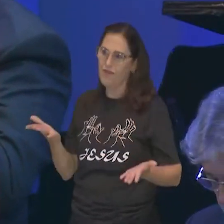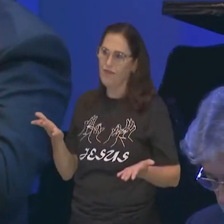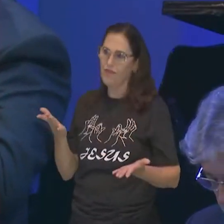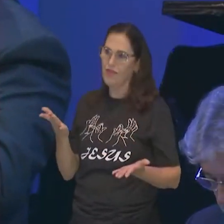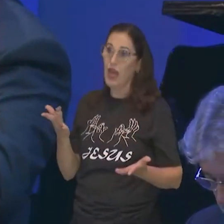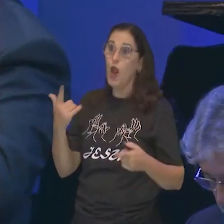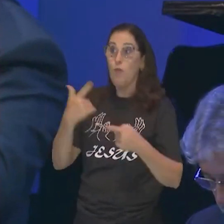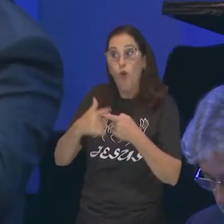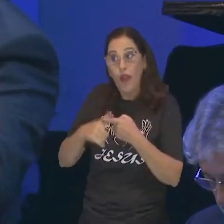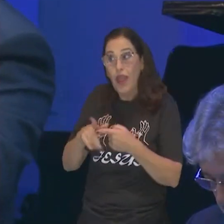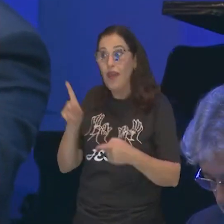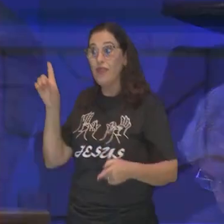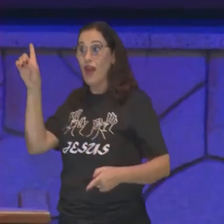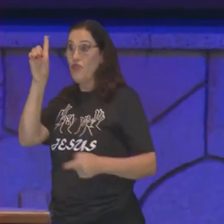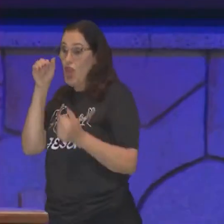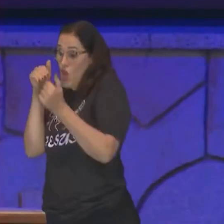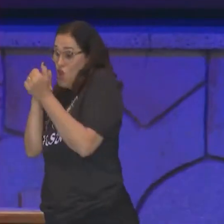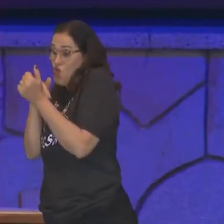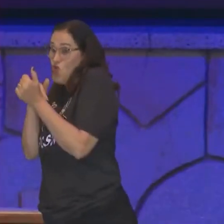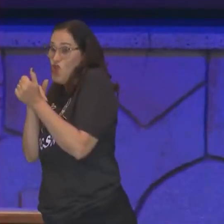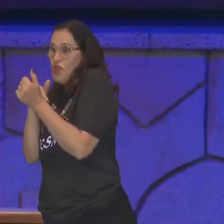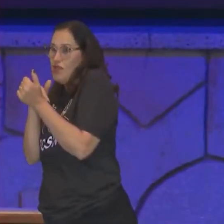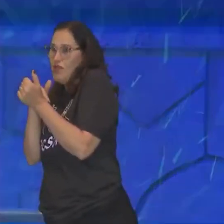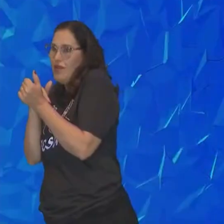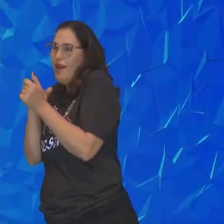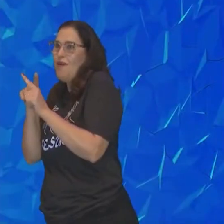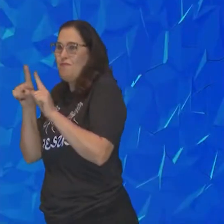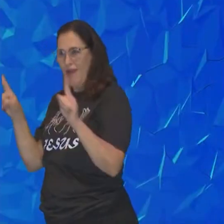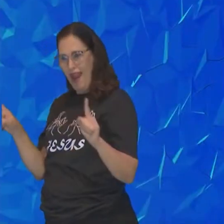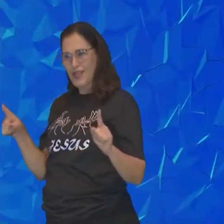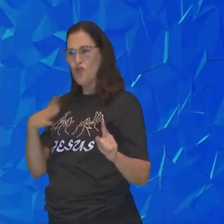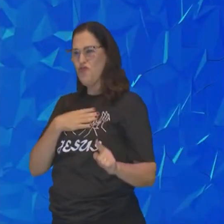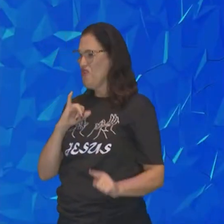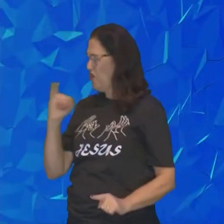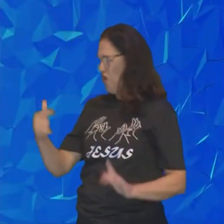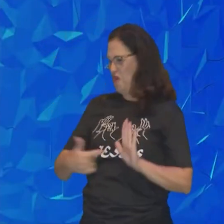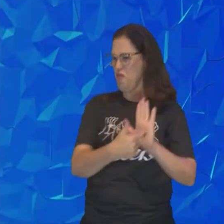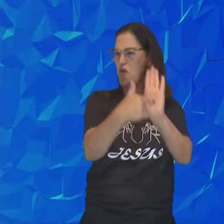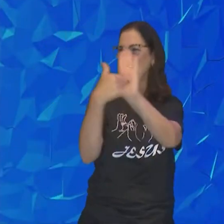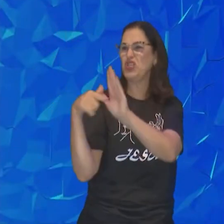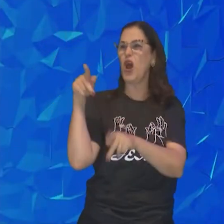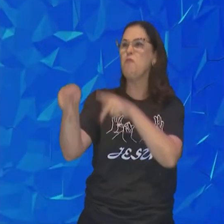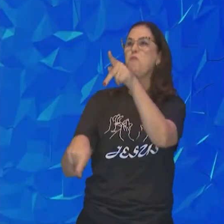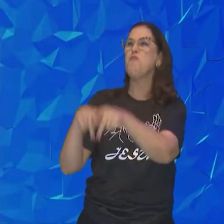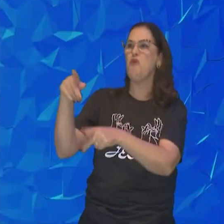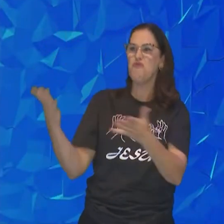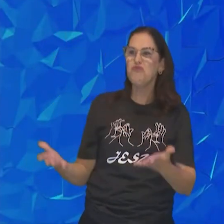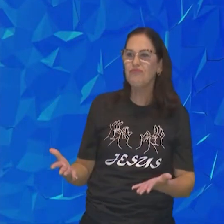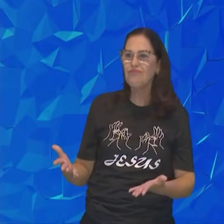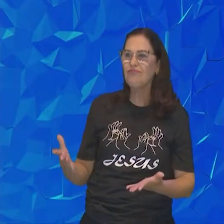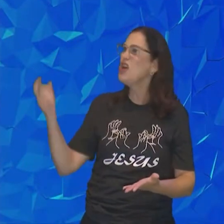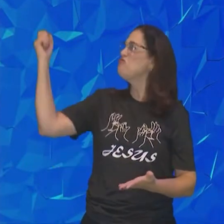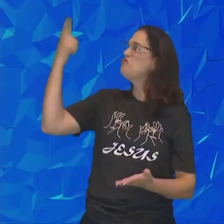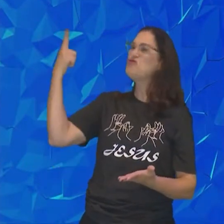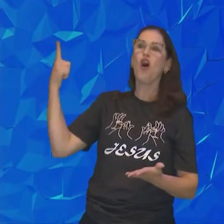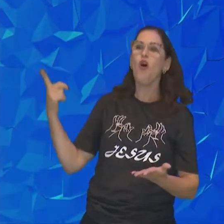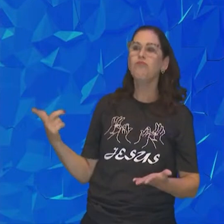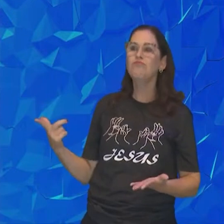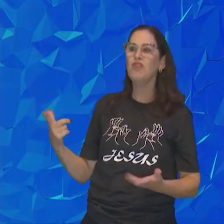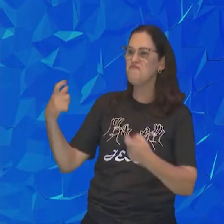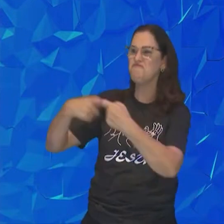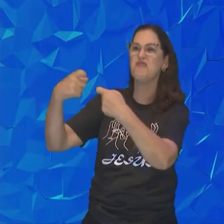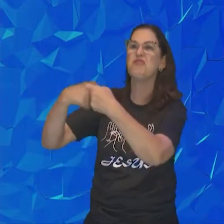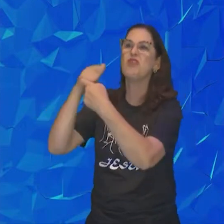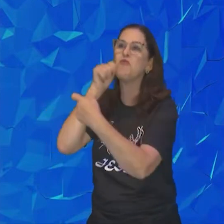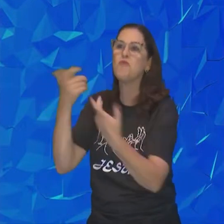em oculto, mas eu farei isto perante todo o Israel e perante todo o sol. Aquilo